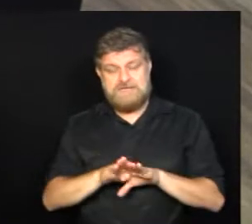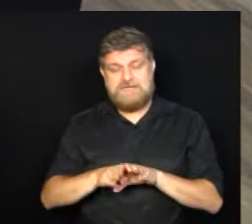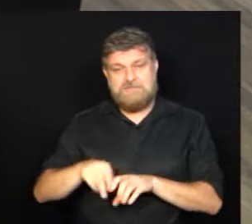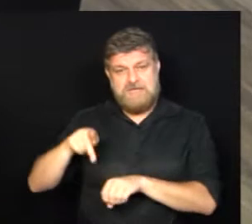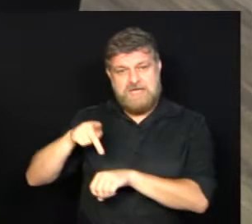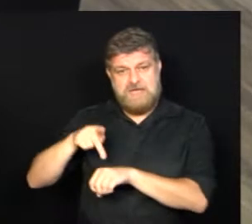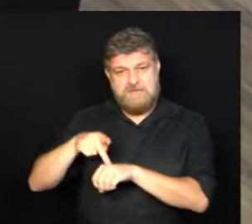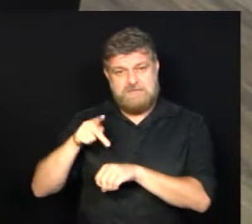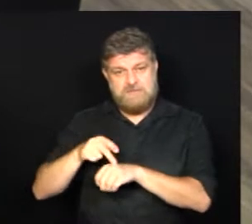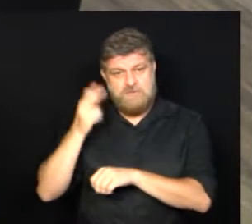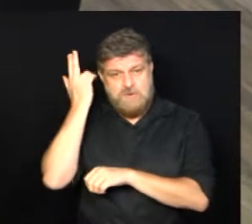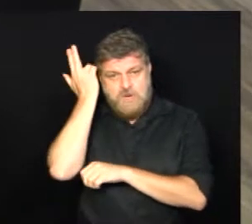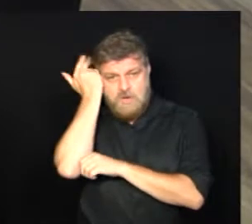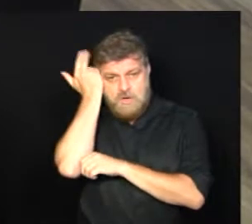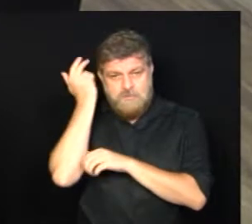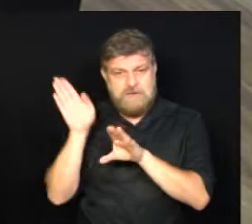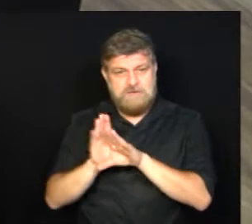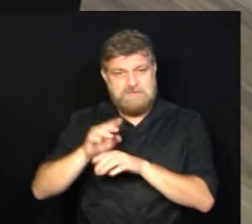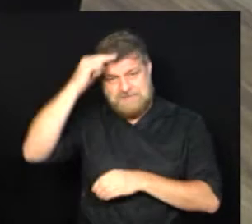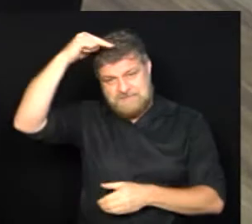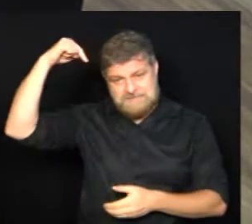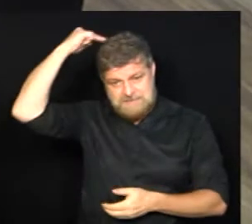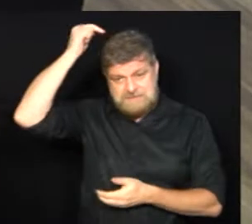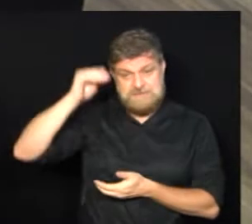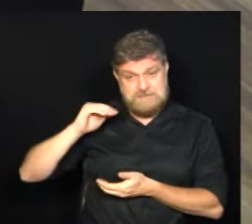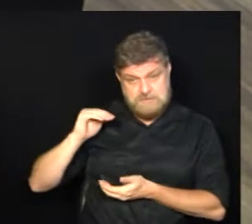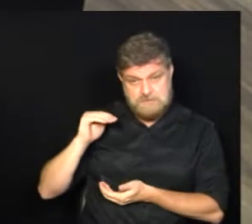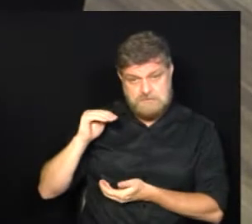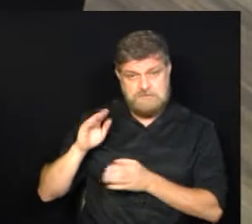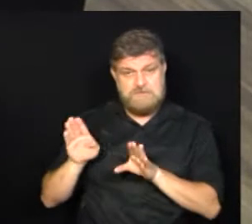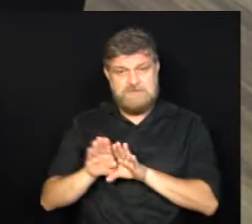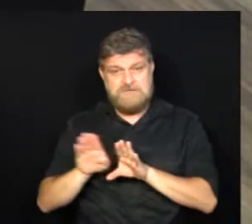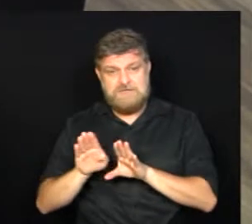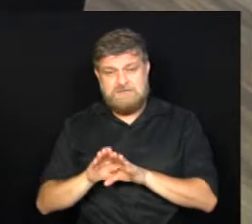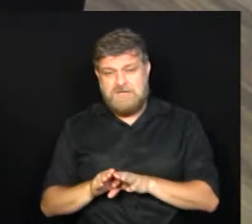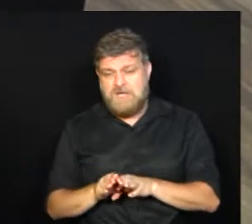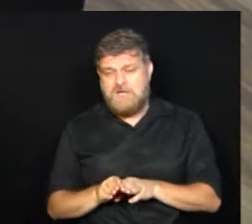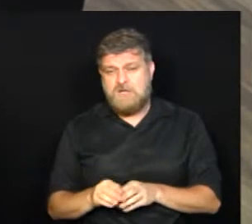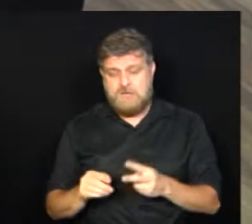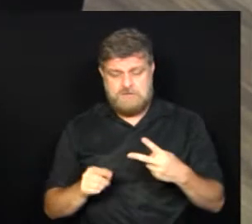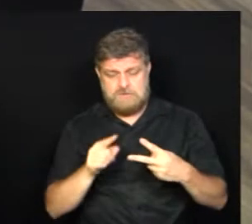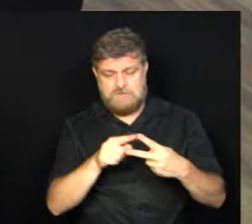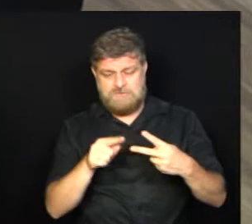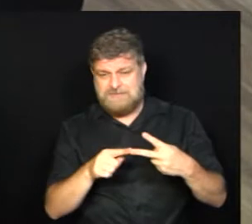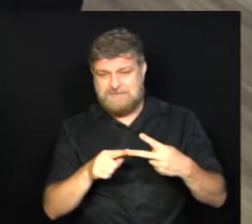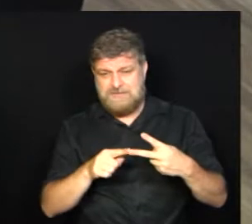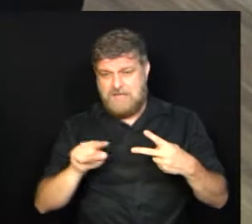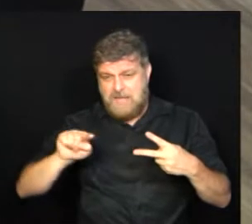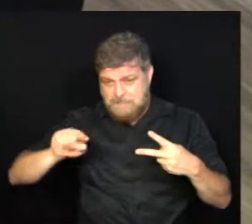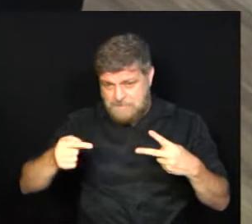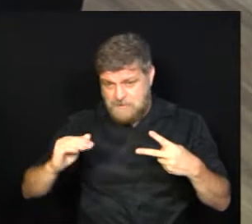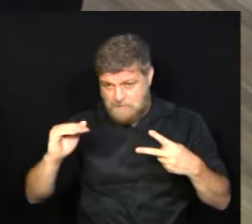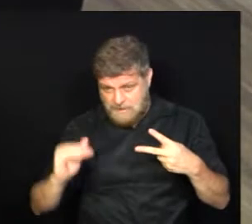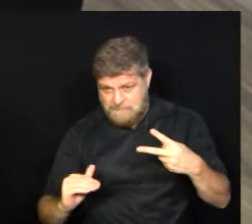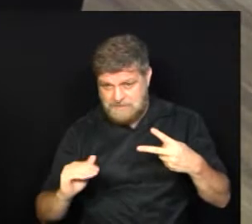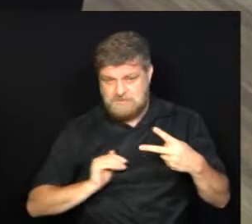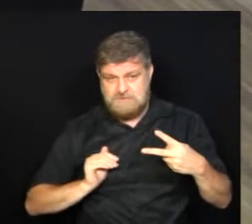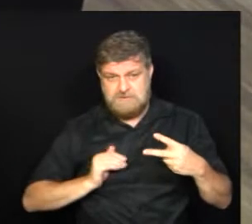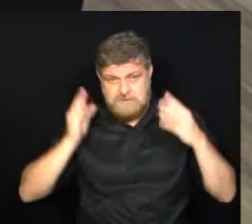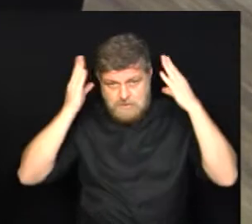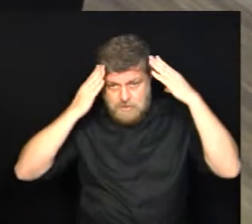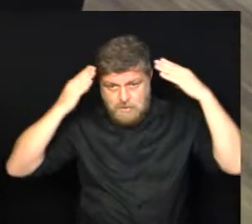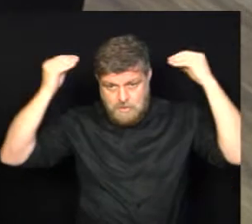Pedreira, Engenheiro Coelho, Santo Antônio de Posse, e as duas únicas cidades que têm menos de 1.000 casos são Olambra,